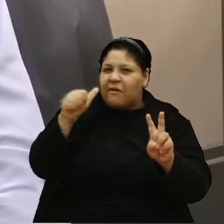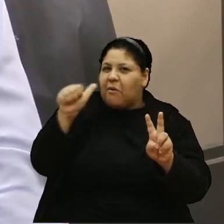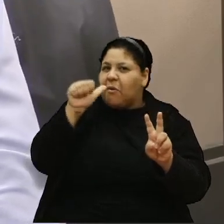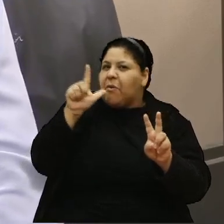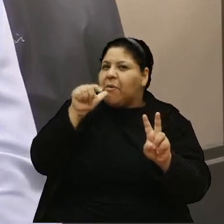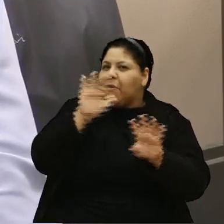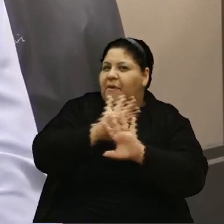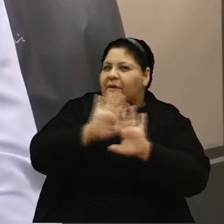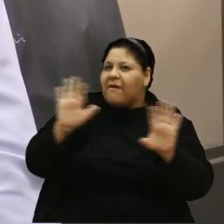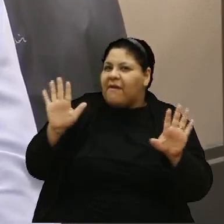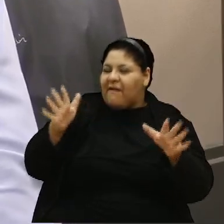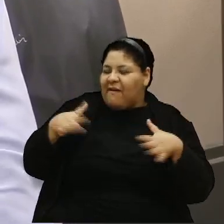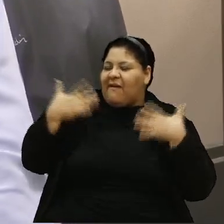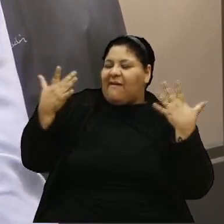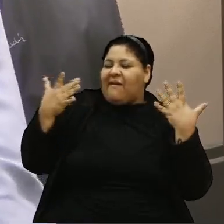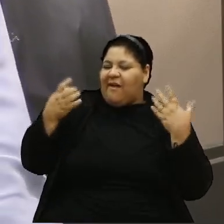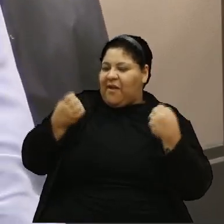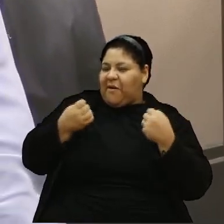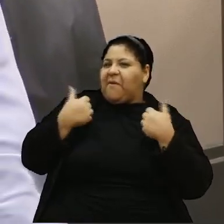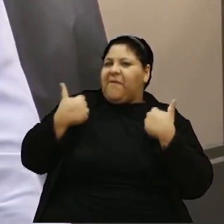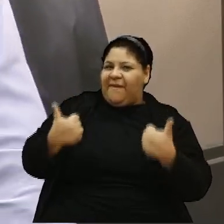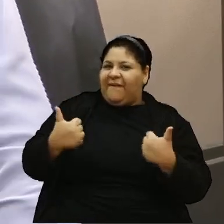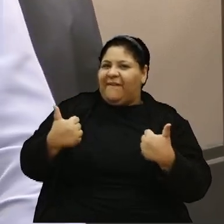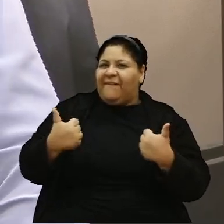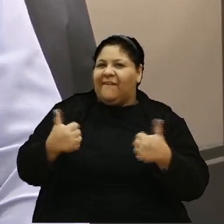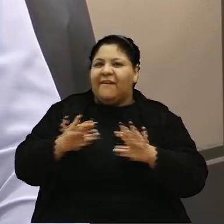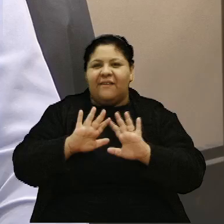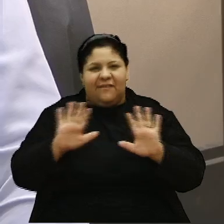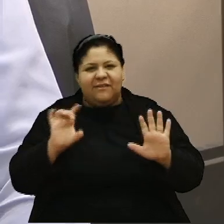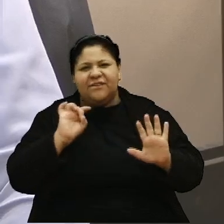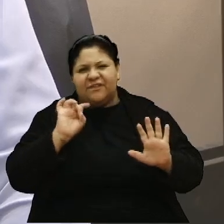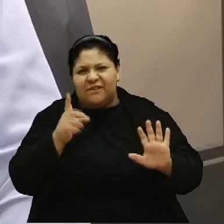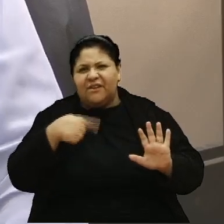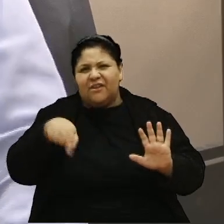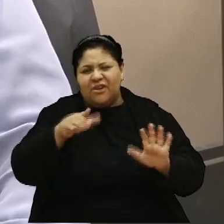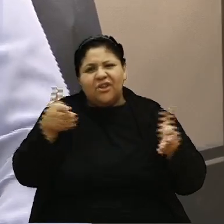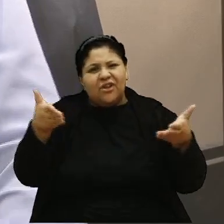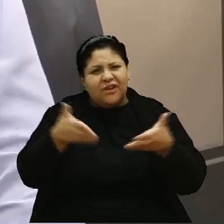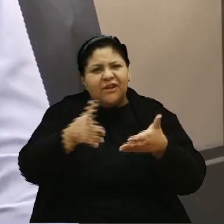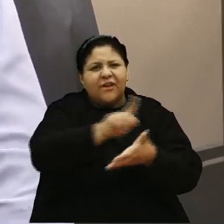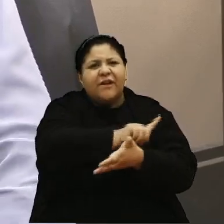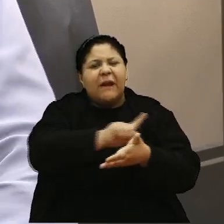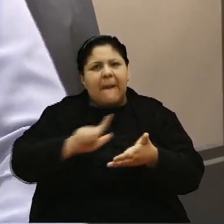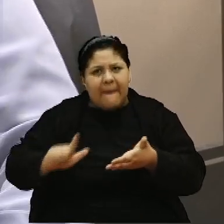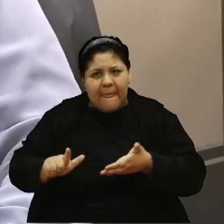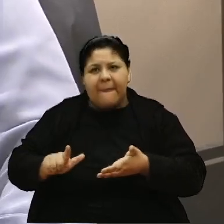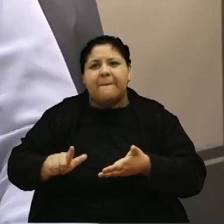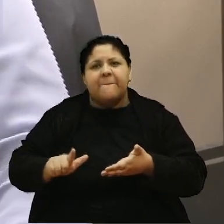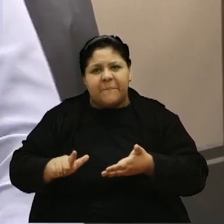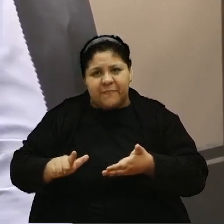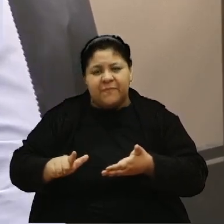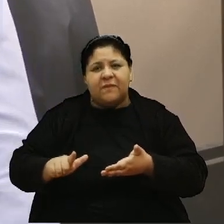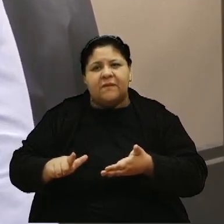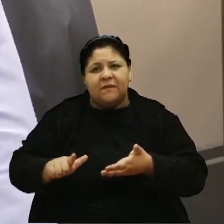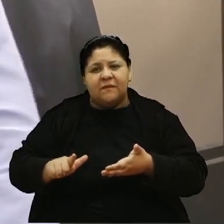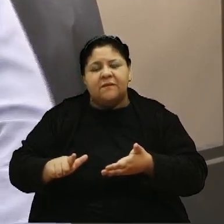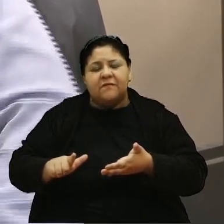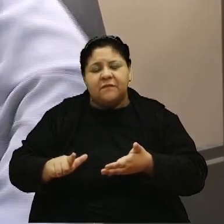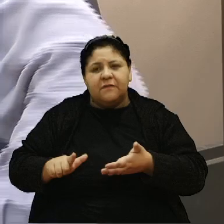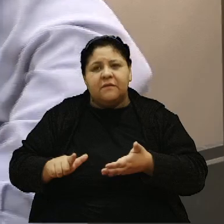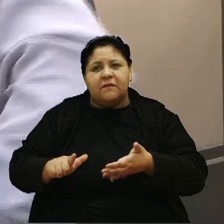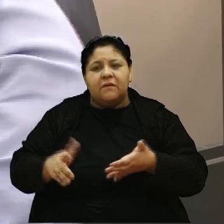assim, ó, mitei, beleza, né? Mas eu queria essa lacração agora no governo, né? Que fizesse as coisas, né?